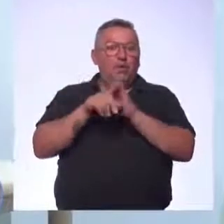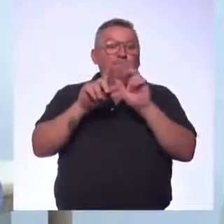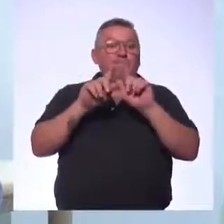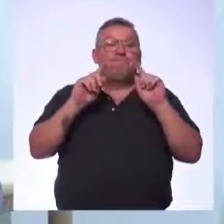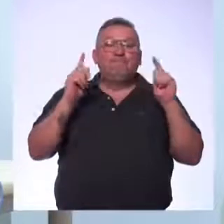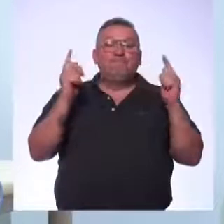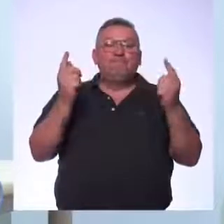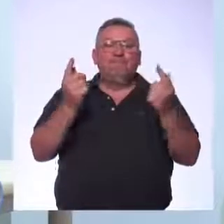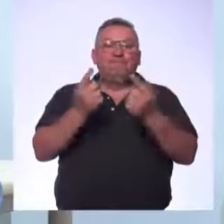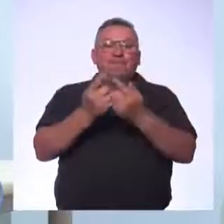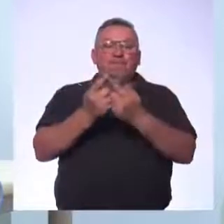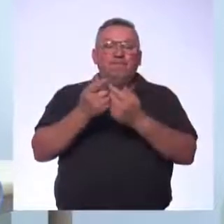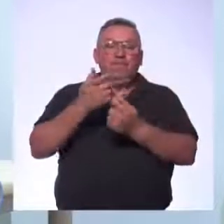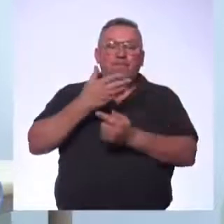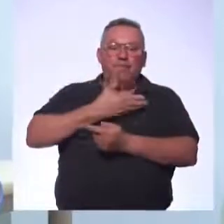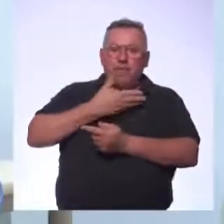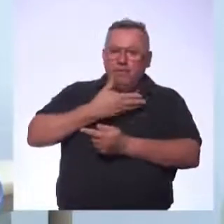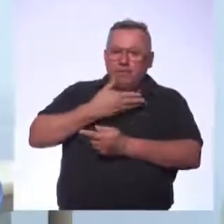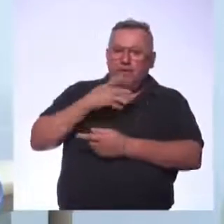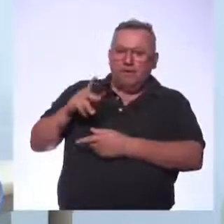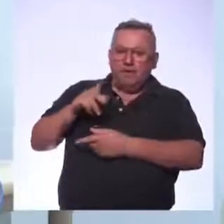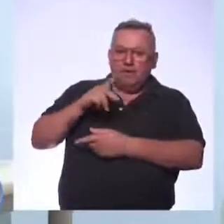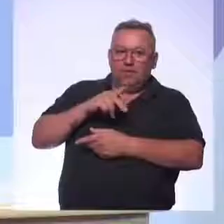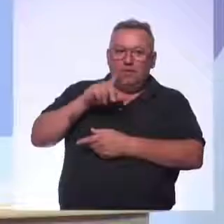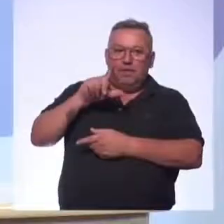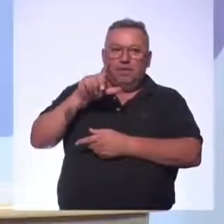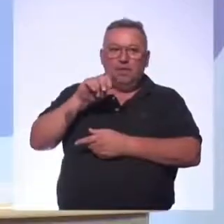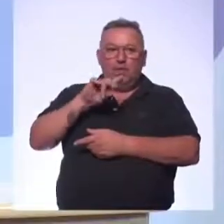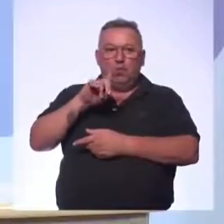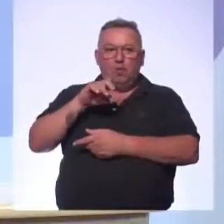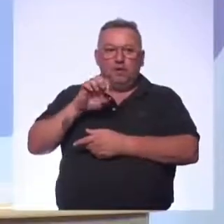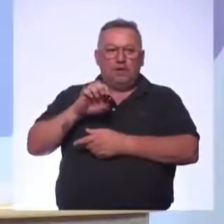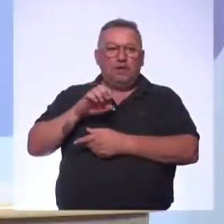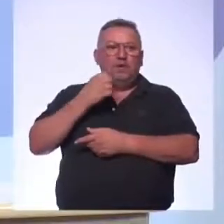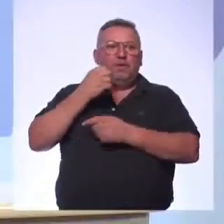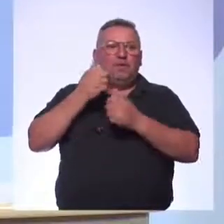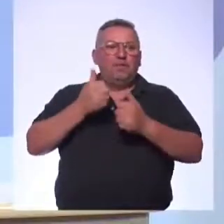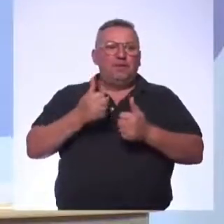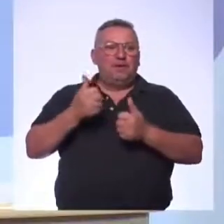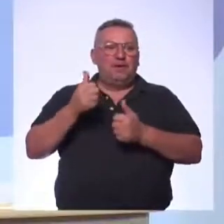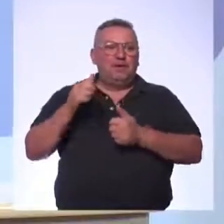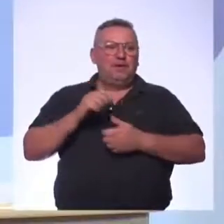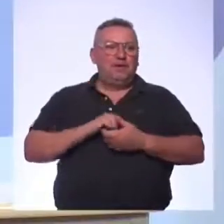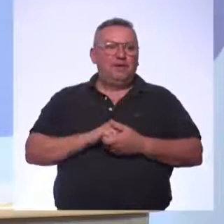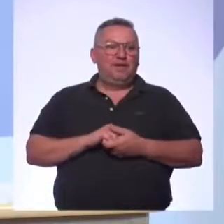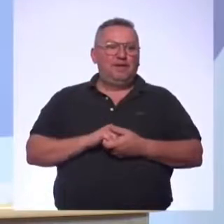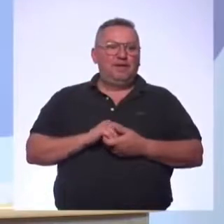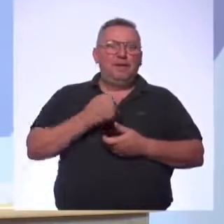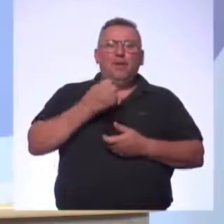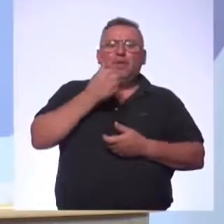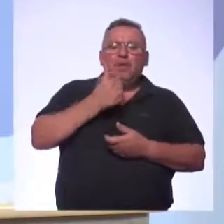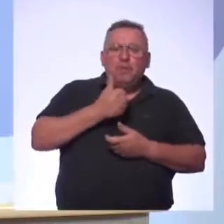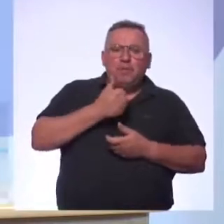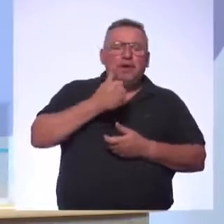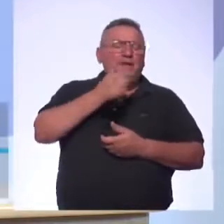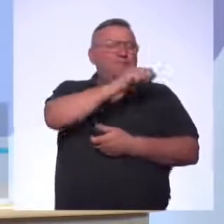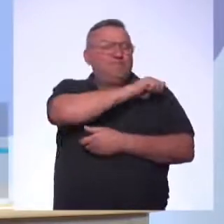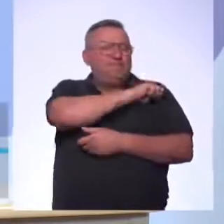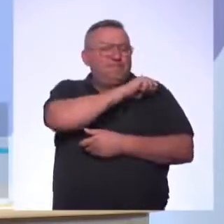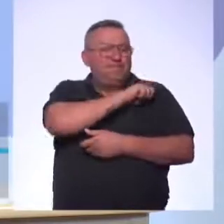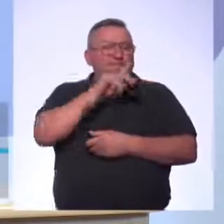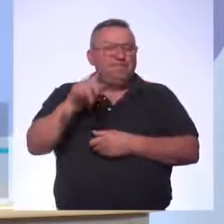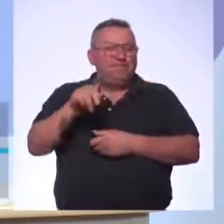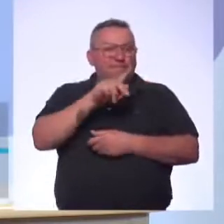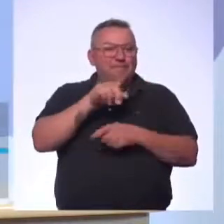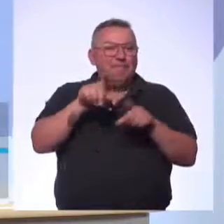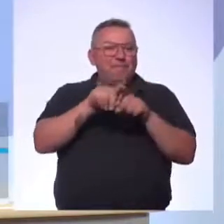Aqui comigo está a minha grande parceira, a professora Luíse de História. Tudo bem, professora? Tudo bem, professor Antônio? Tudo bem, estudantes e professores